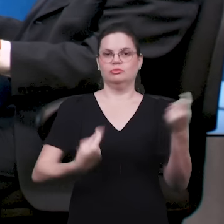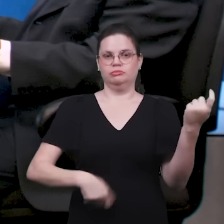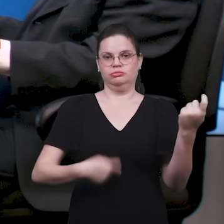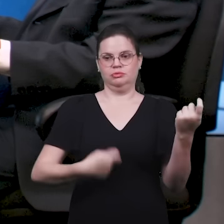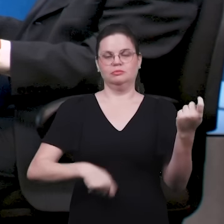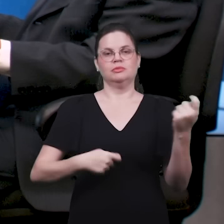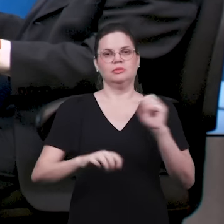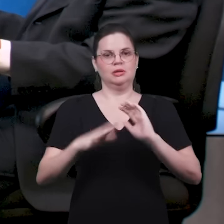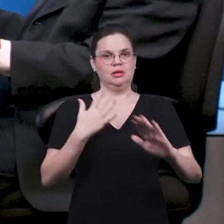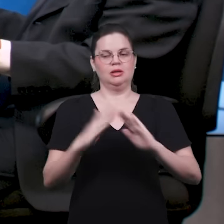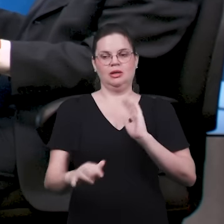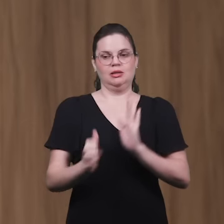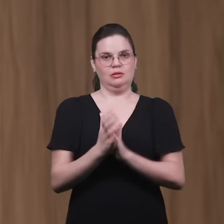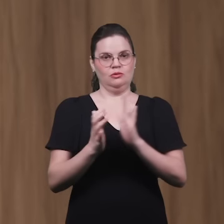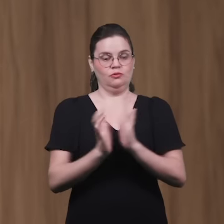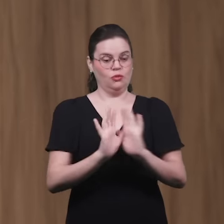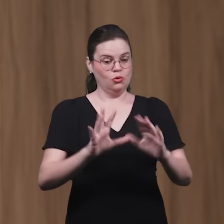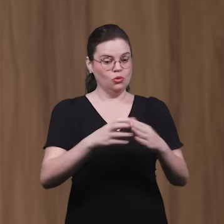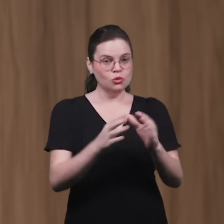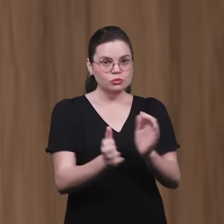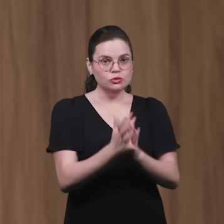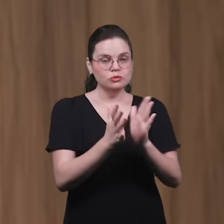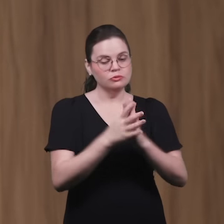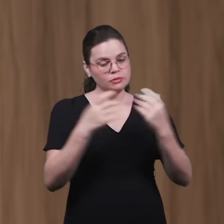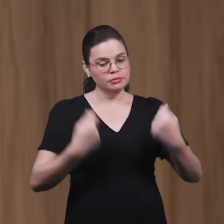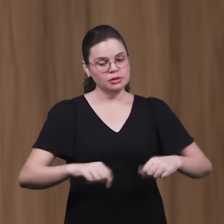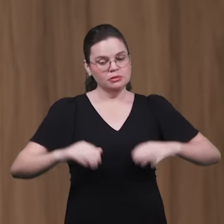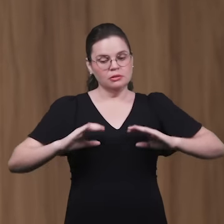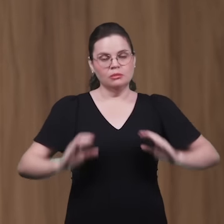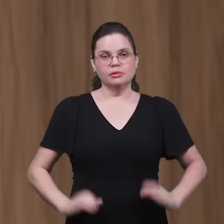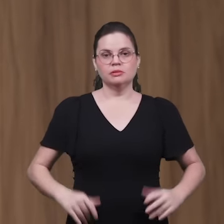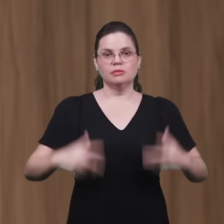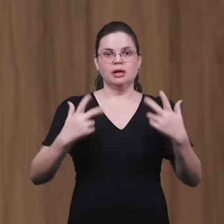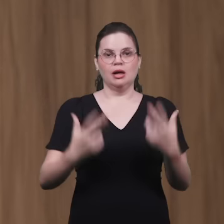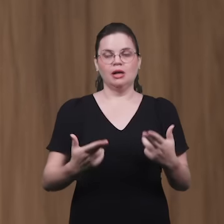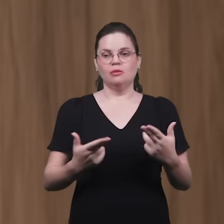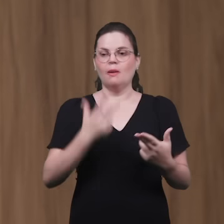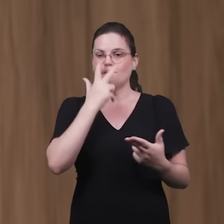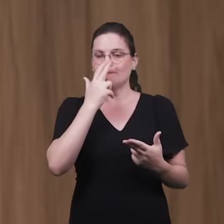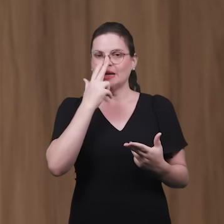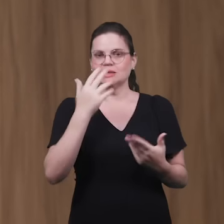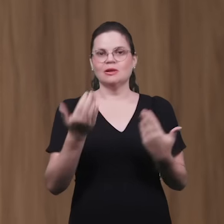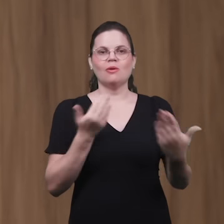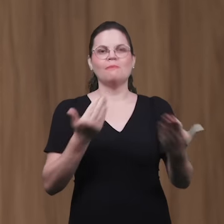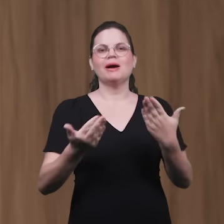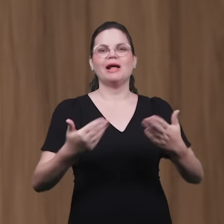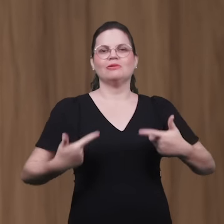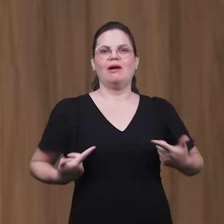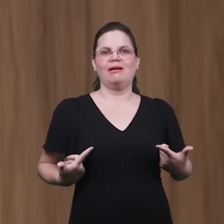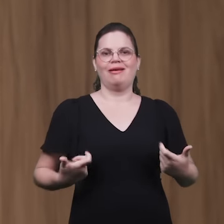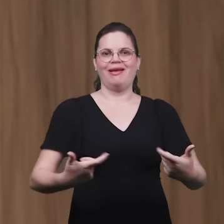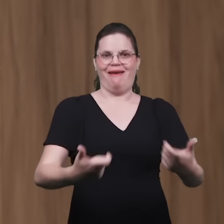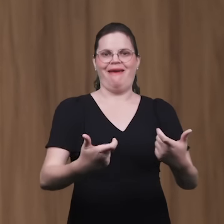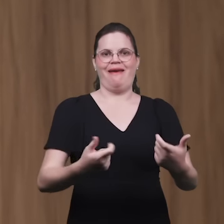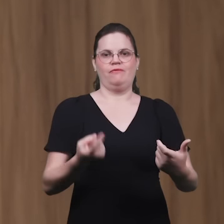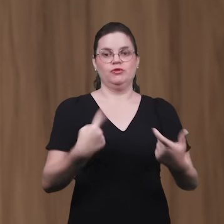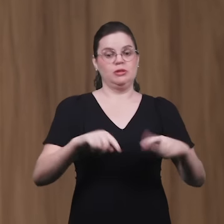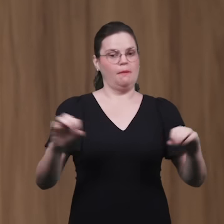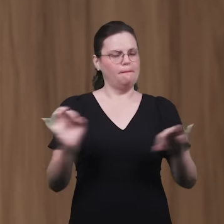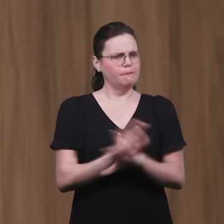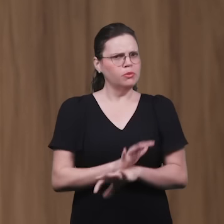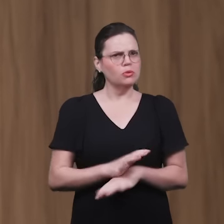na igreja, os grupos de louvor, é uma postura semelhante a quem está numa batalha. Você está